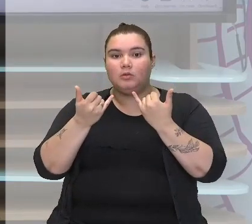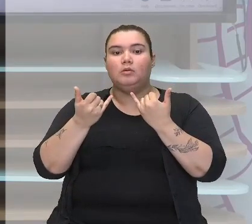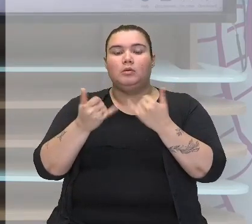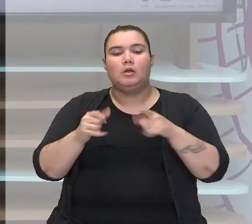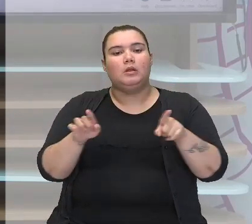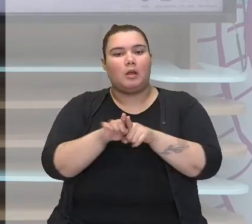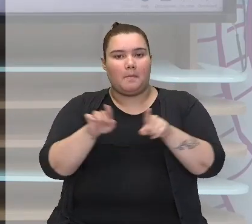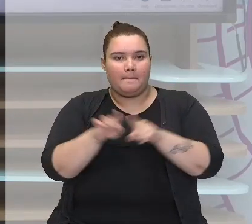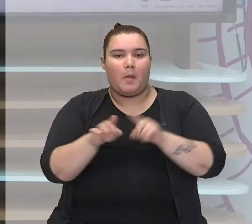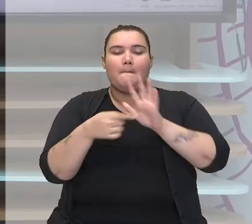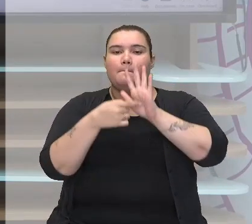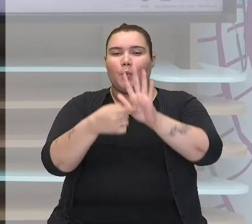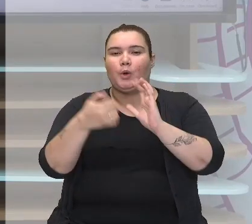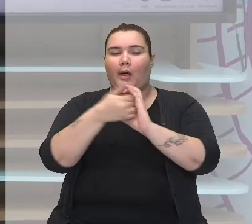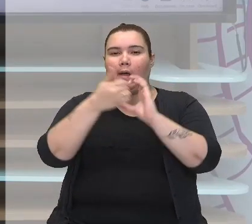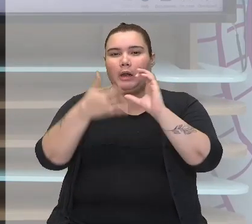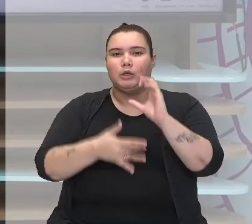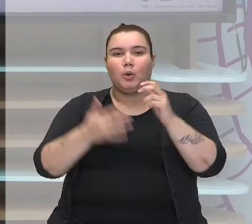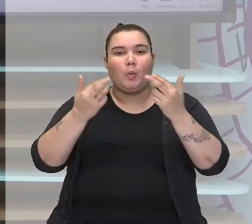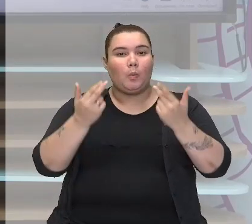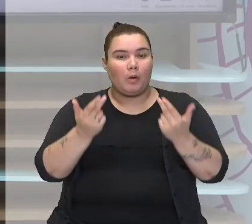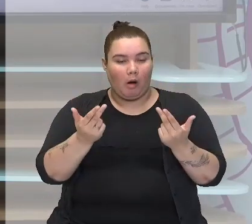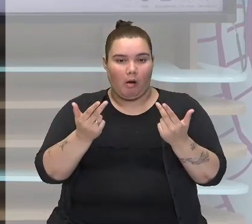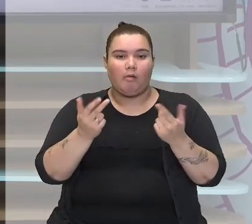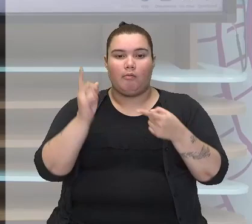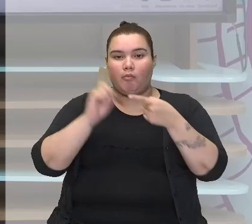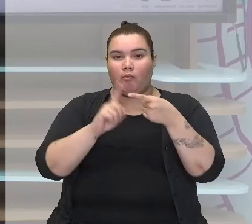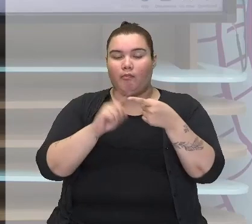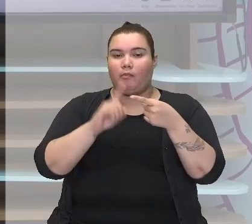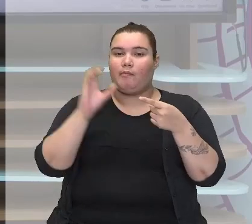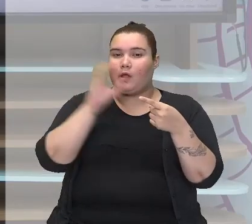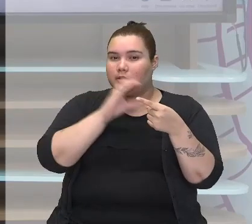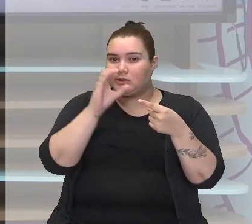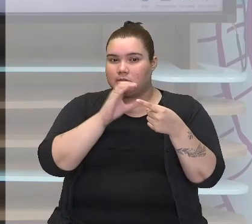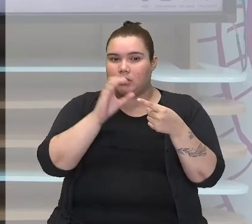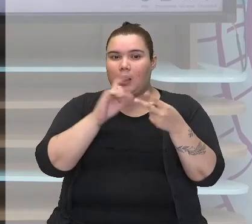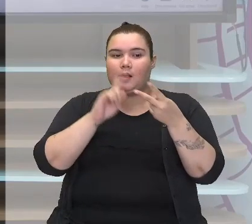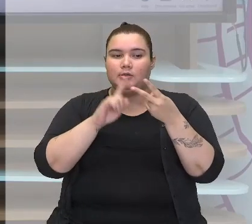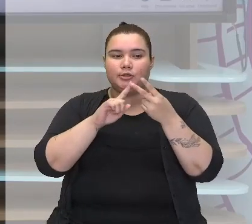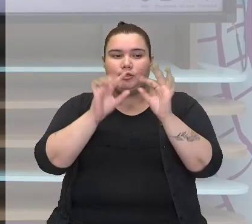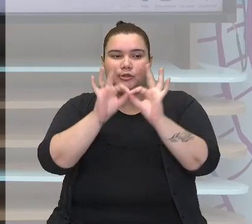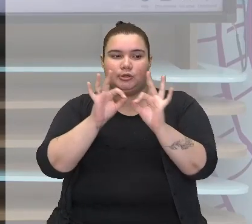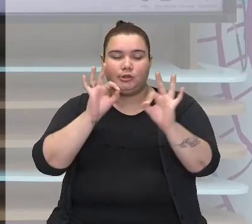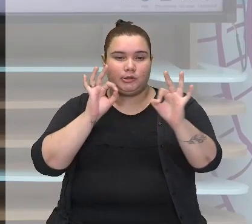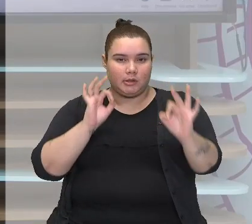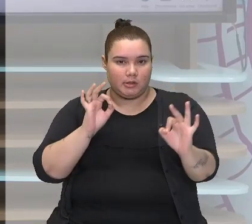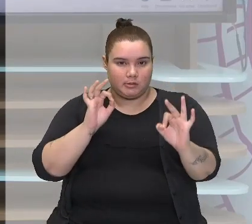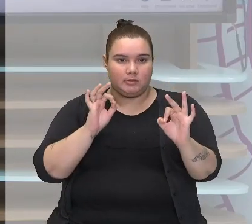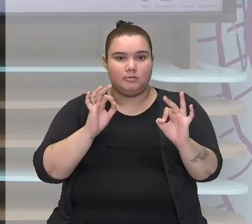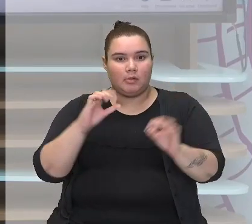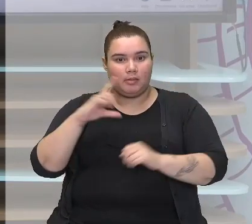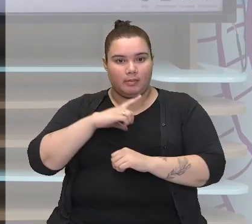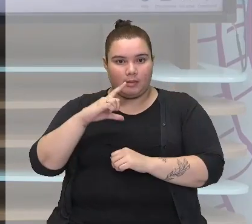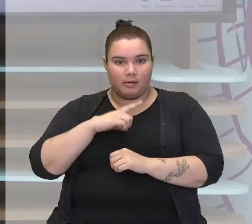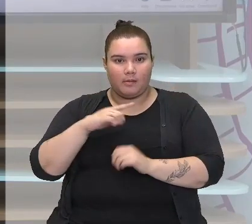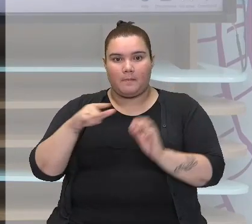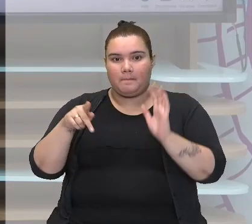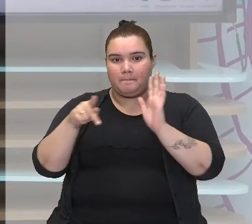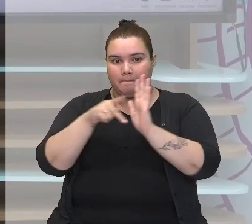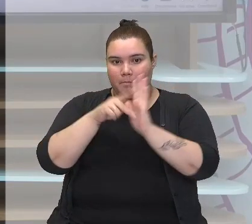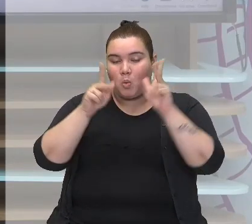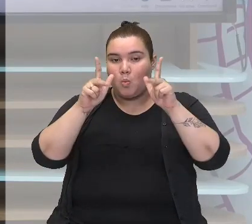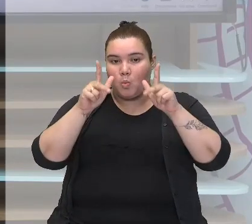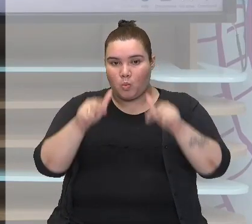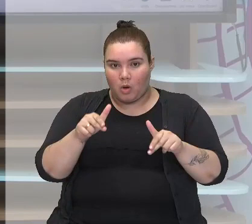outra velocidade e uma outro espaço ou outra distância que foi percorrida por um